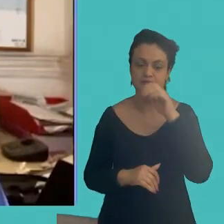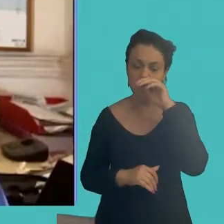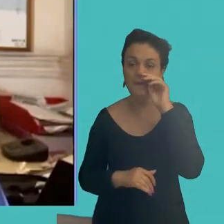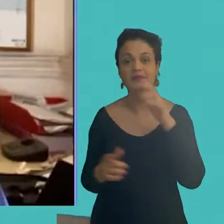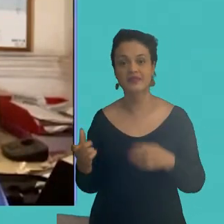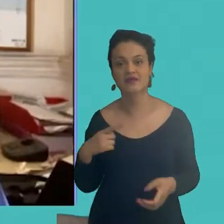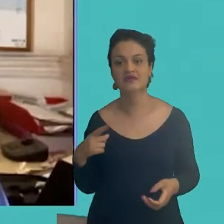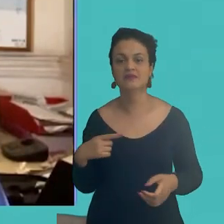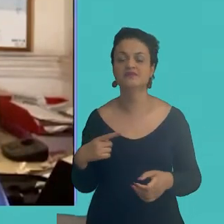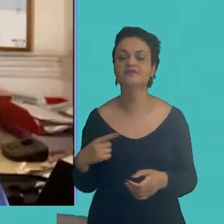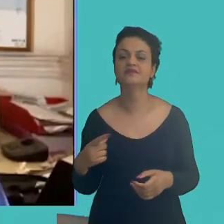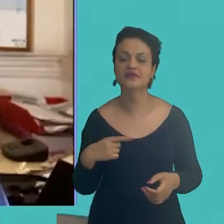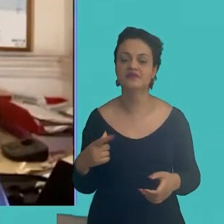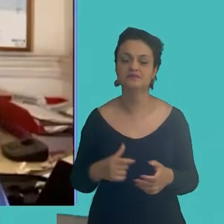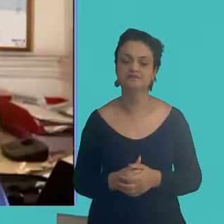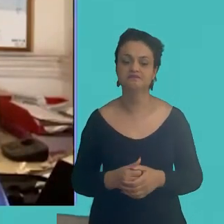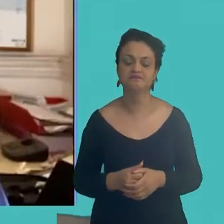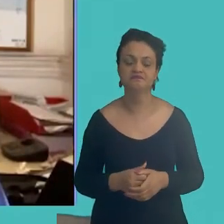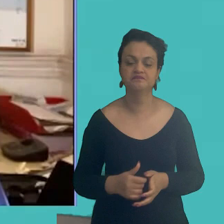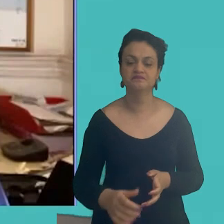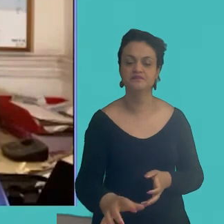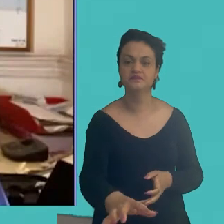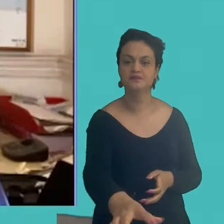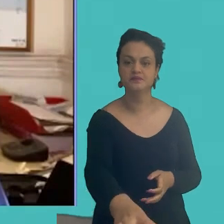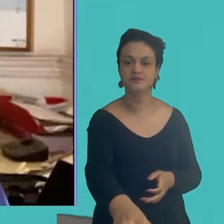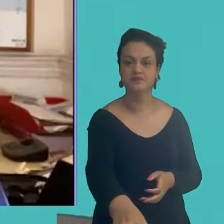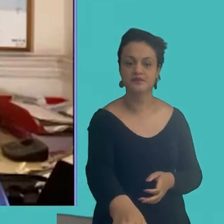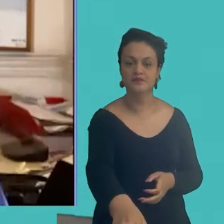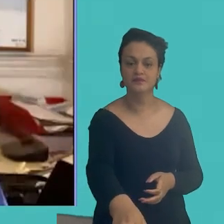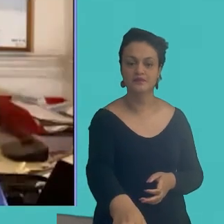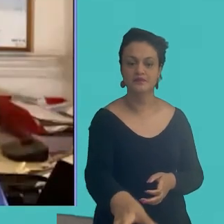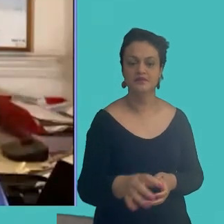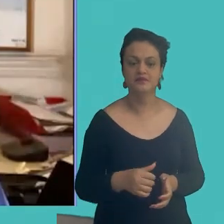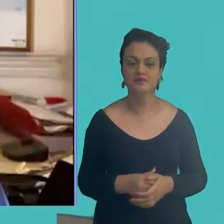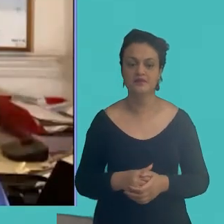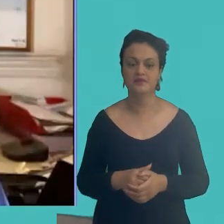indo já para, vamos dizer, minhas observações,